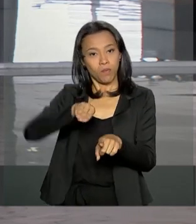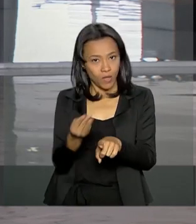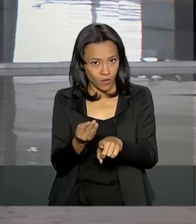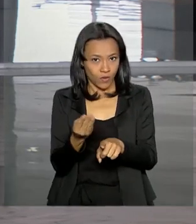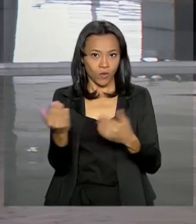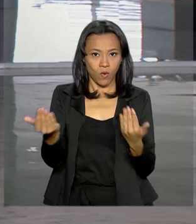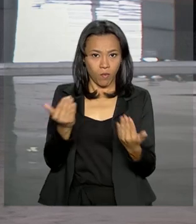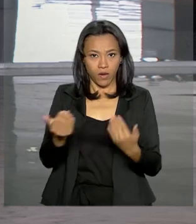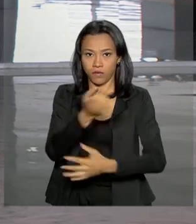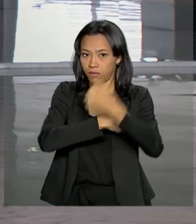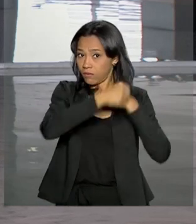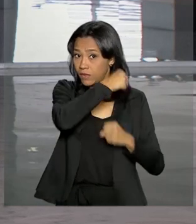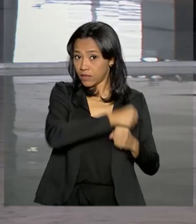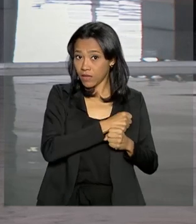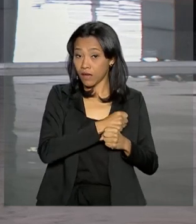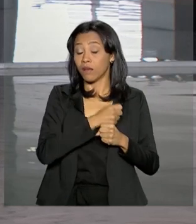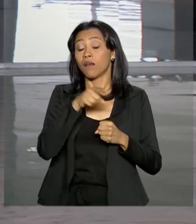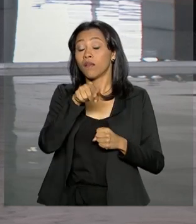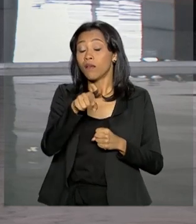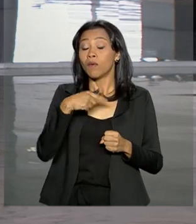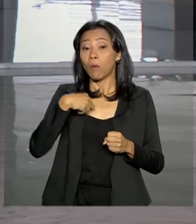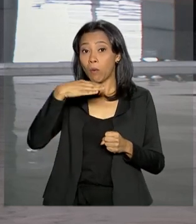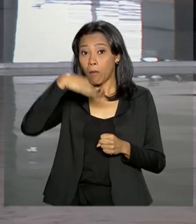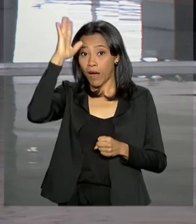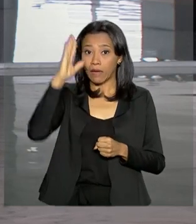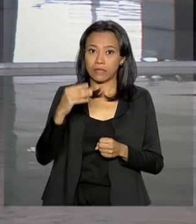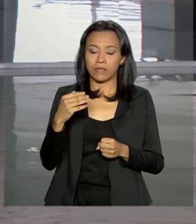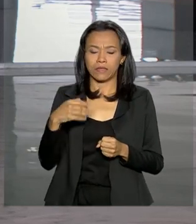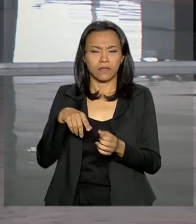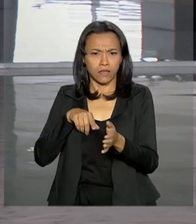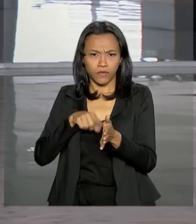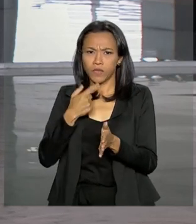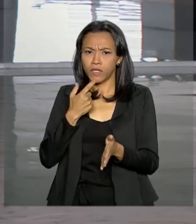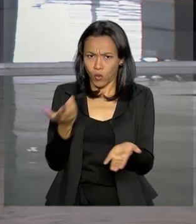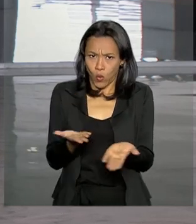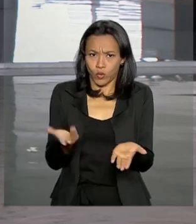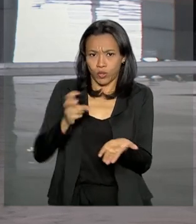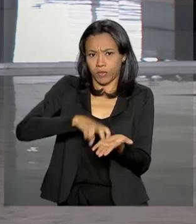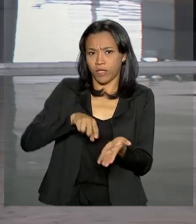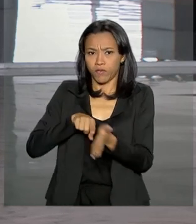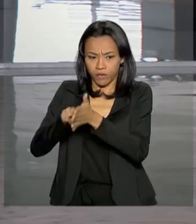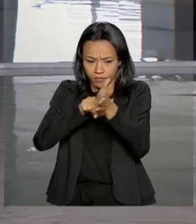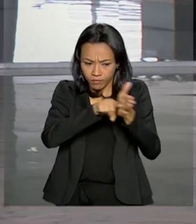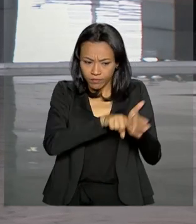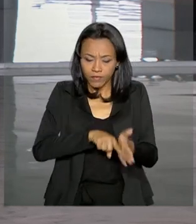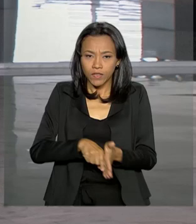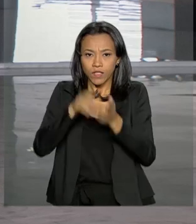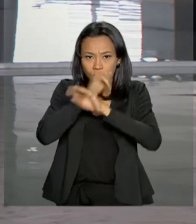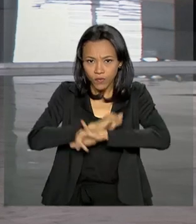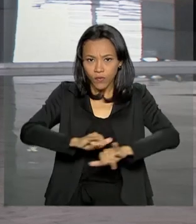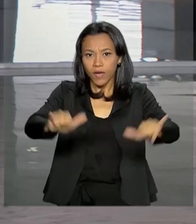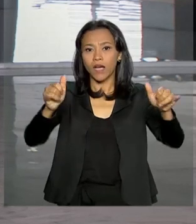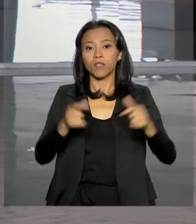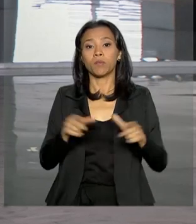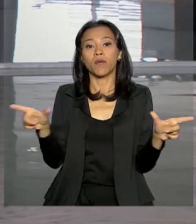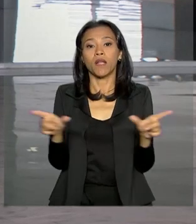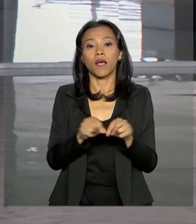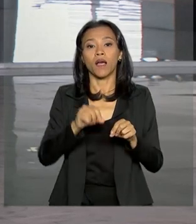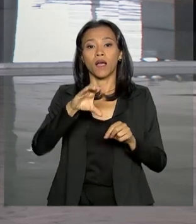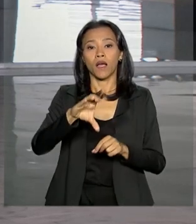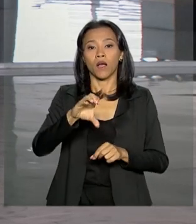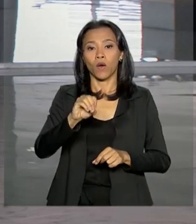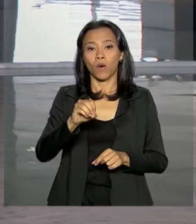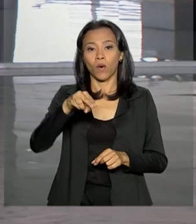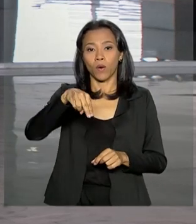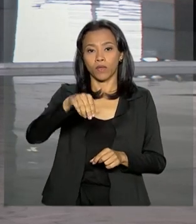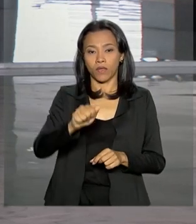passada. O maior destaque desse estudo, que foi divulgado agora de manhã pela Conab, a Companhia Nacional de Abastecimento, é o